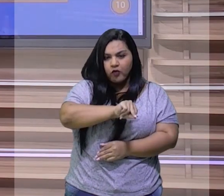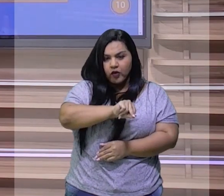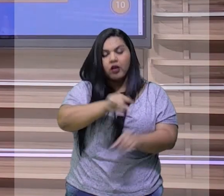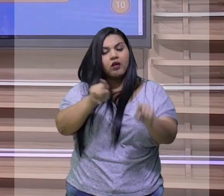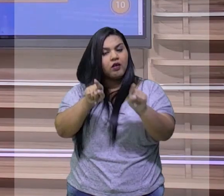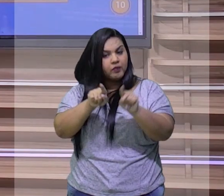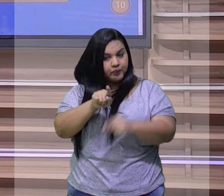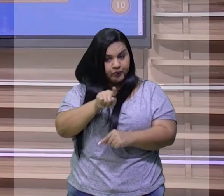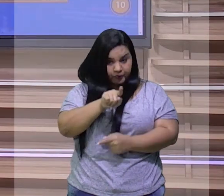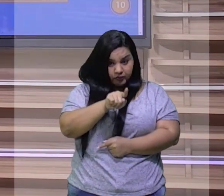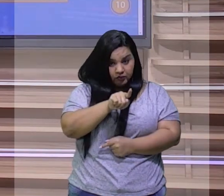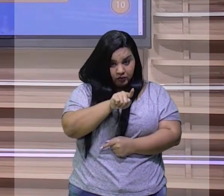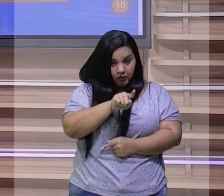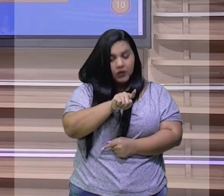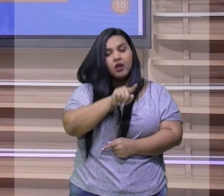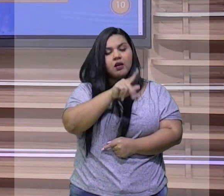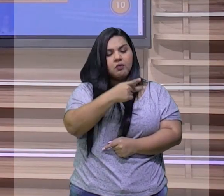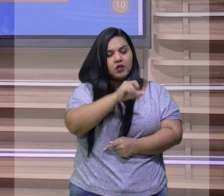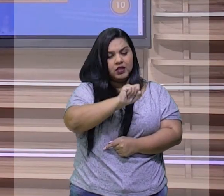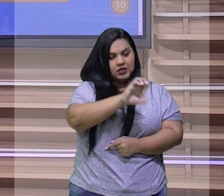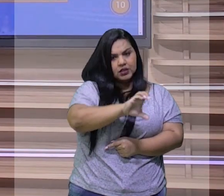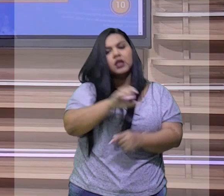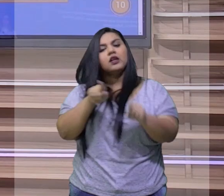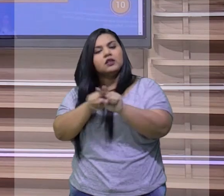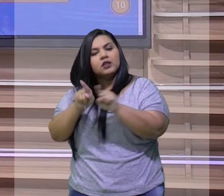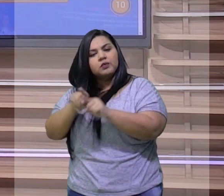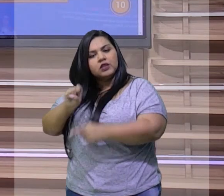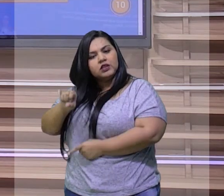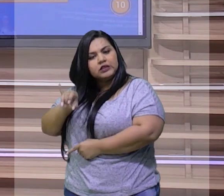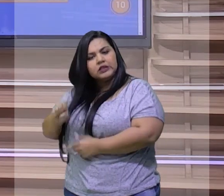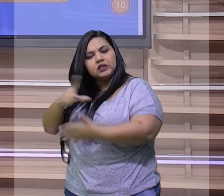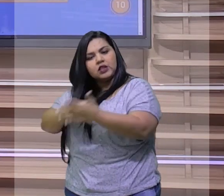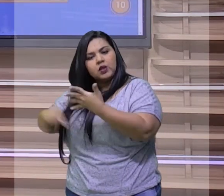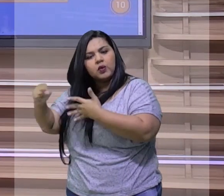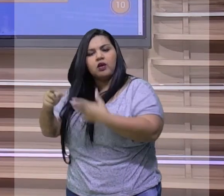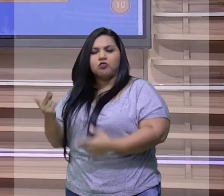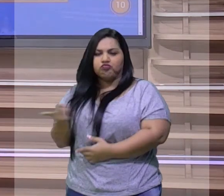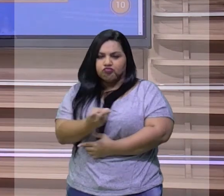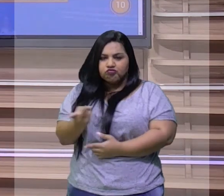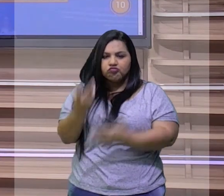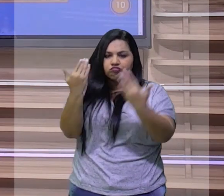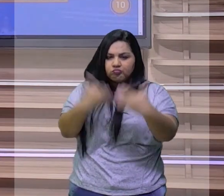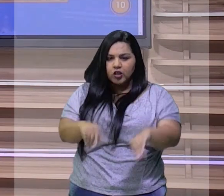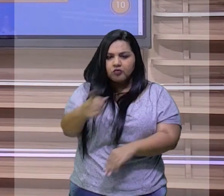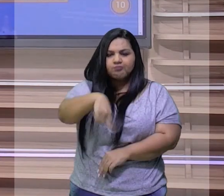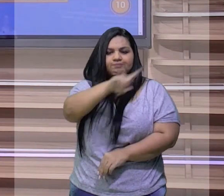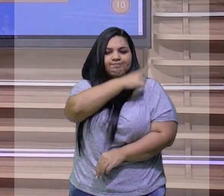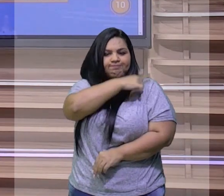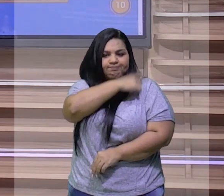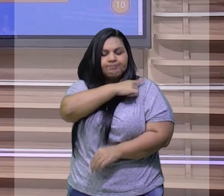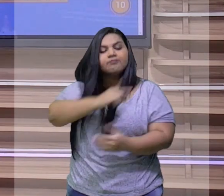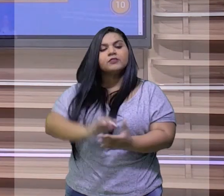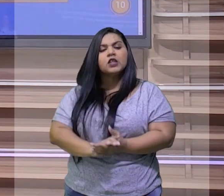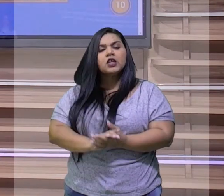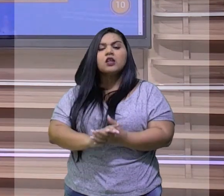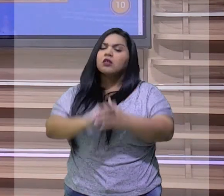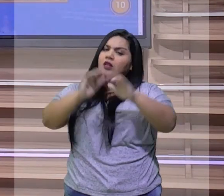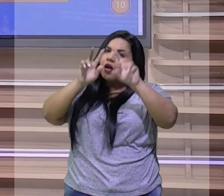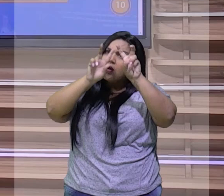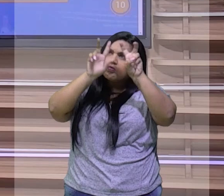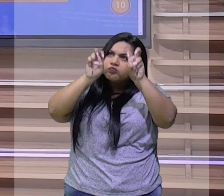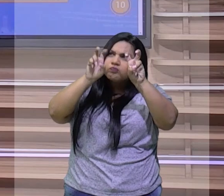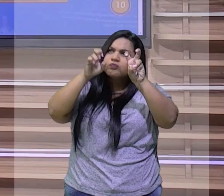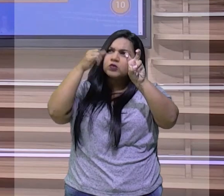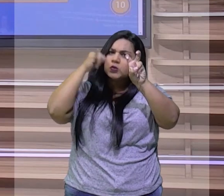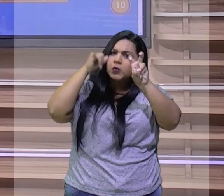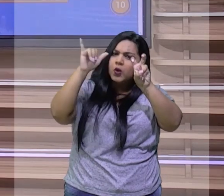Então, observem os mapas ali na geografia, que ele já vai te transmitir diversas informações, né? A partir do título e também dos